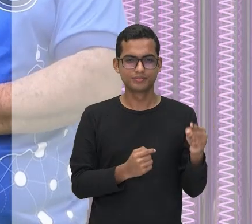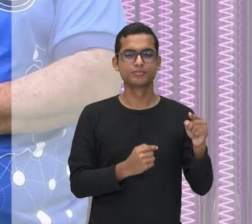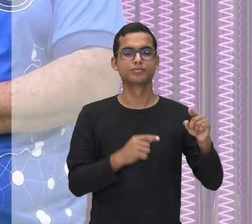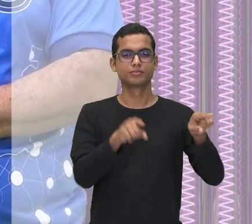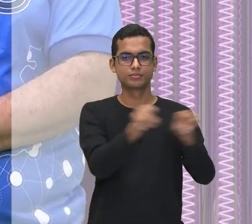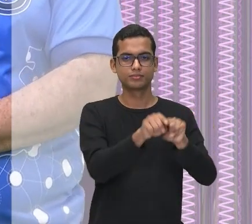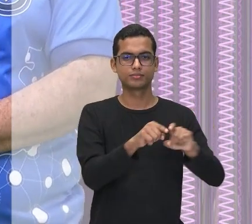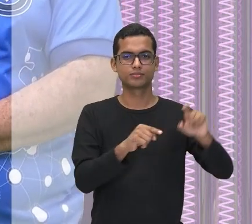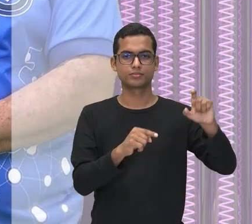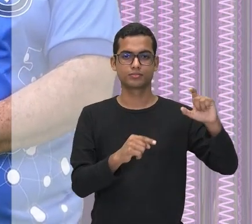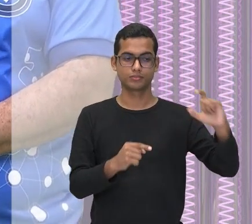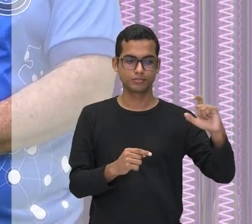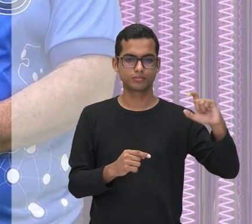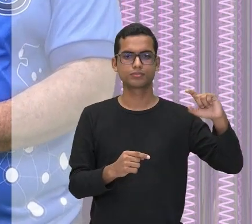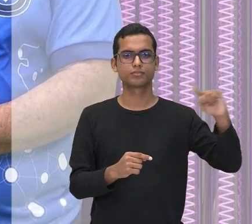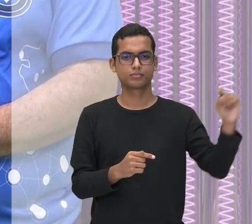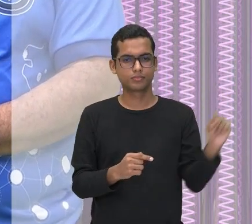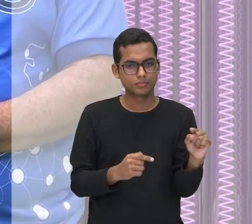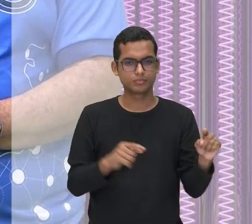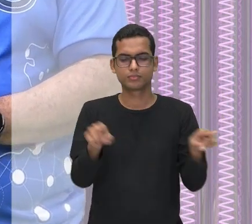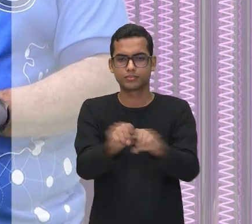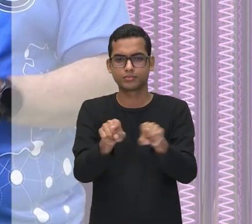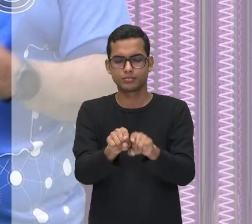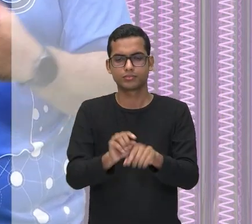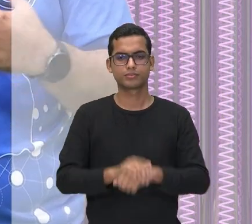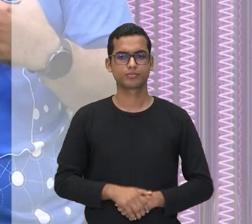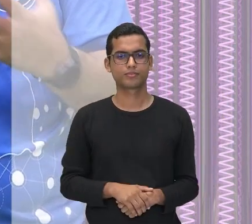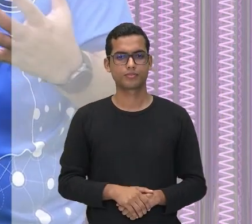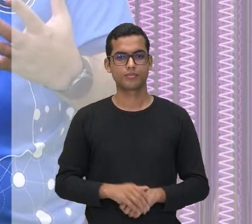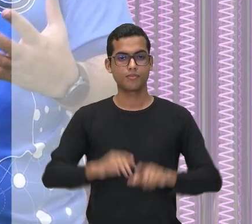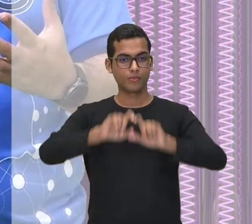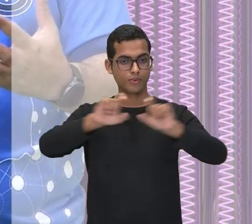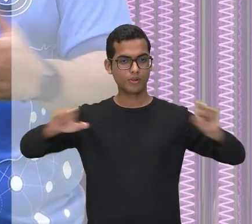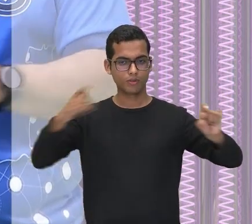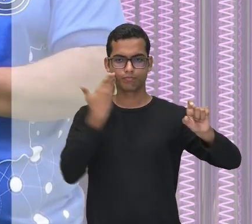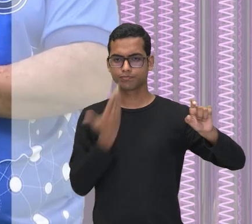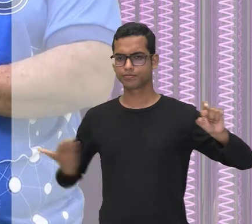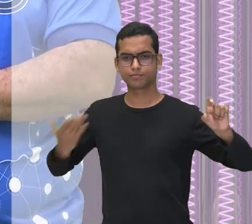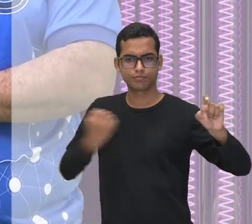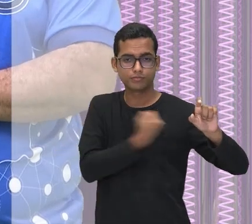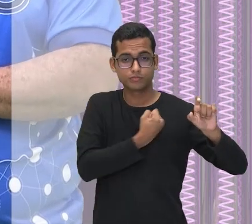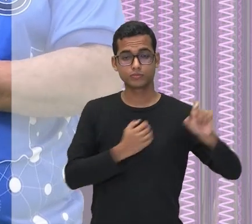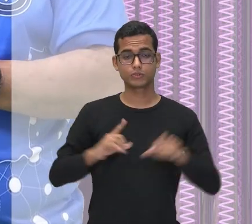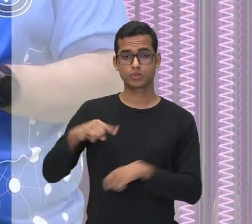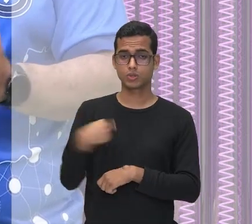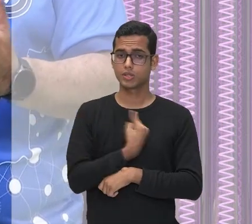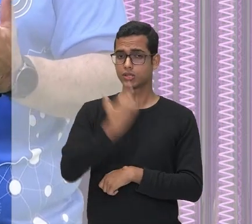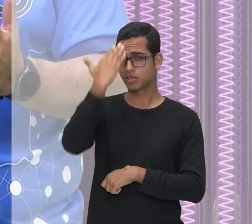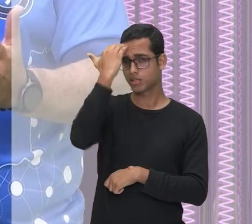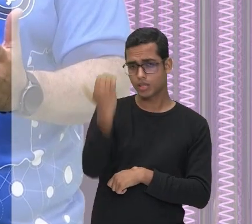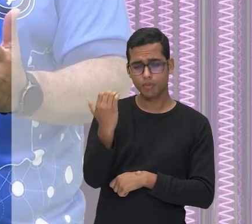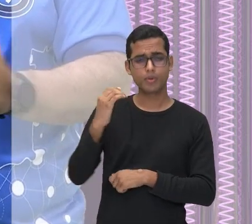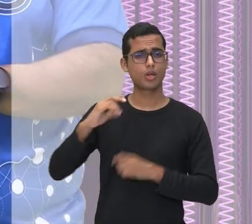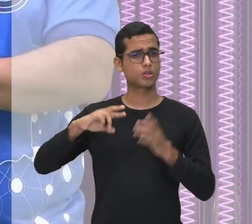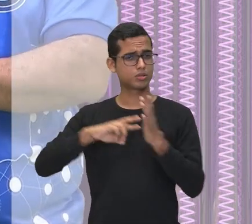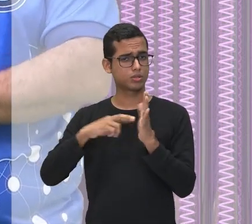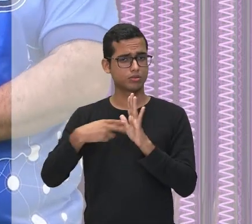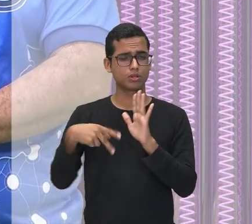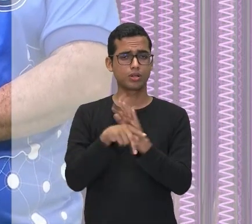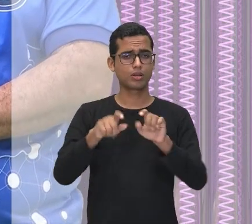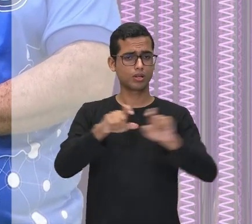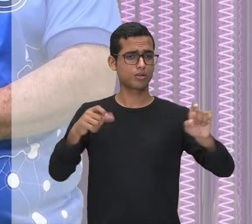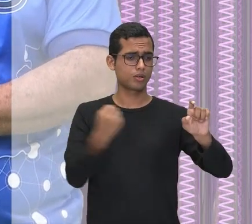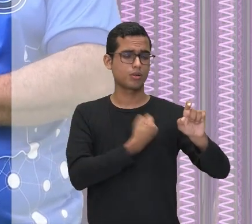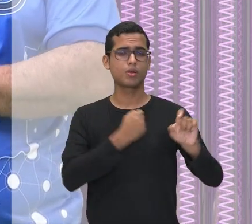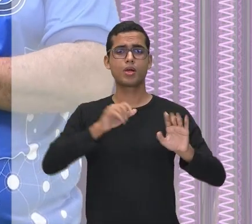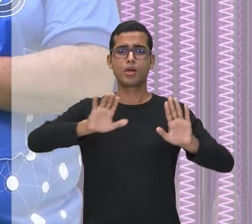expressões numéricas, beleza? Bom, mas de nada adianta nós sabermos o que é uma expressão numérica se não